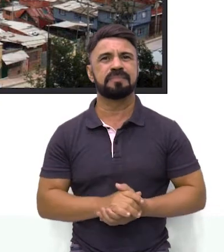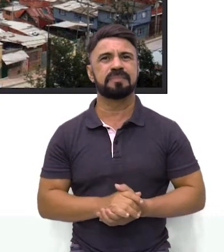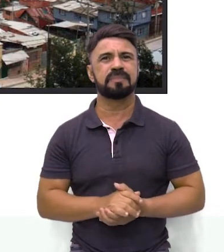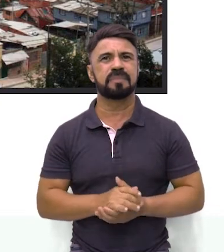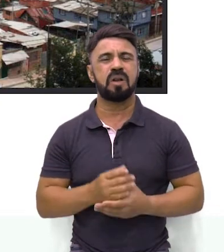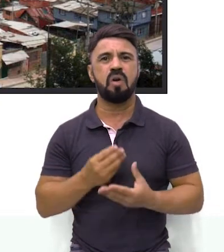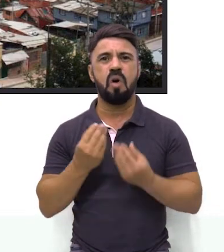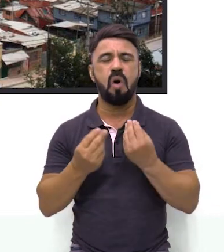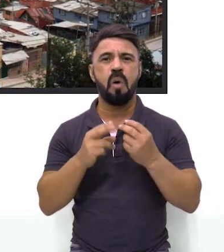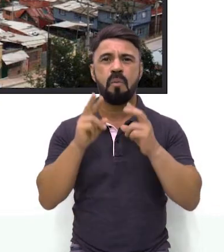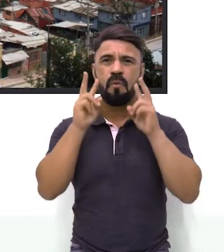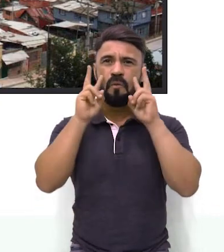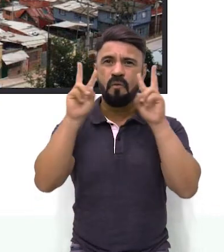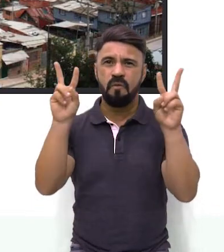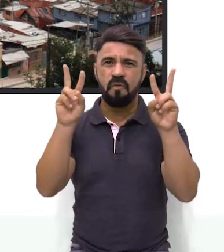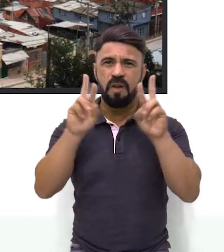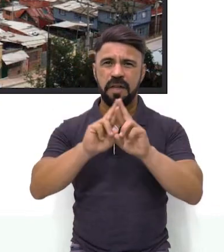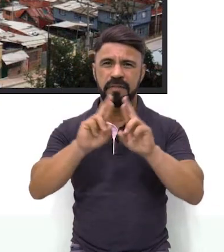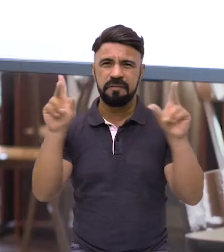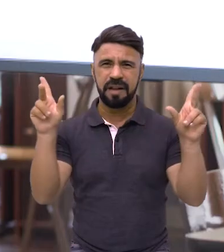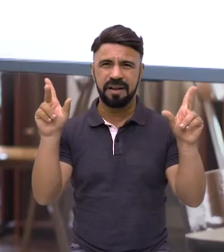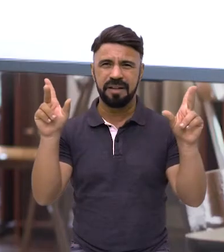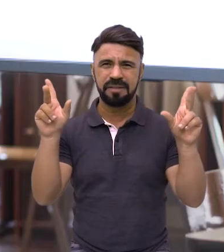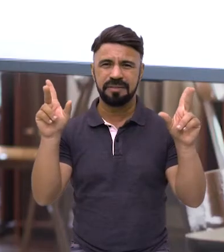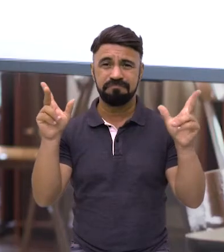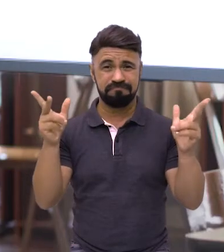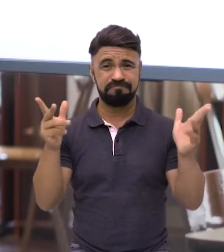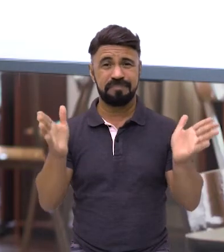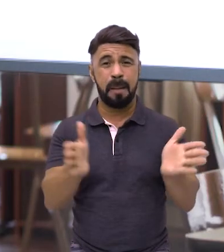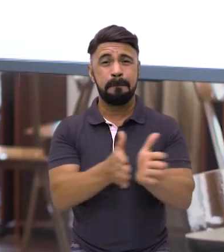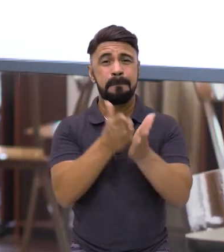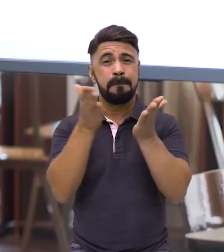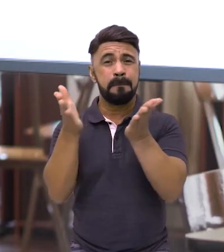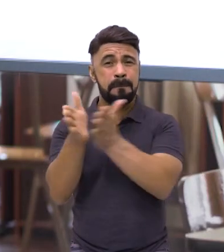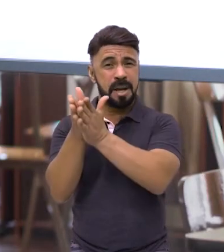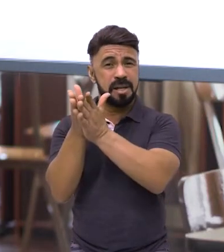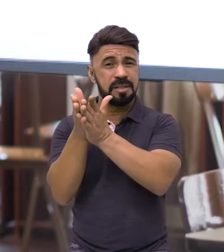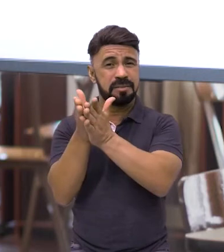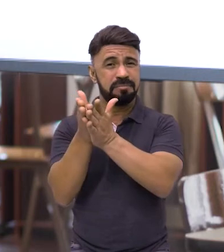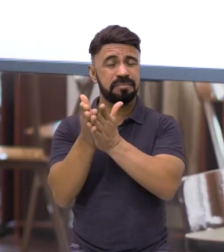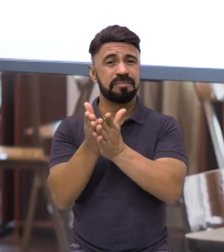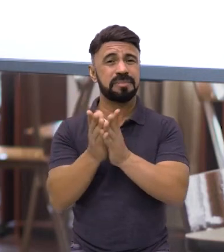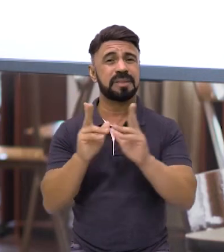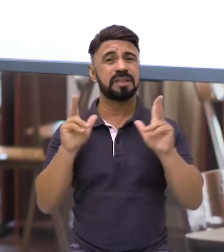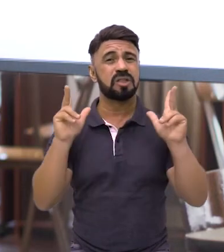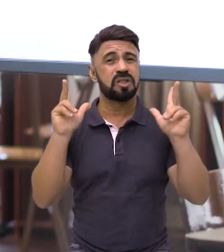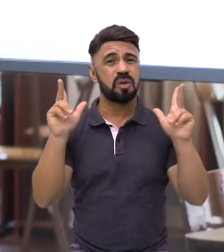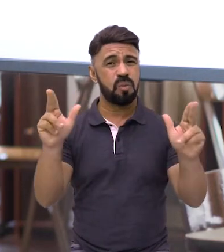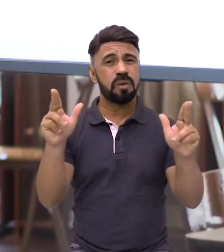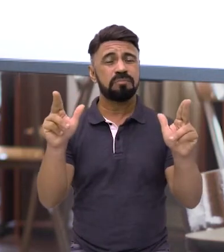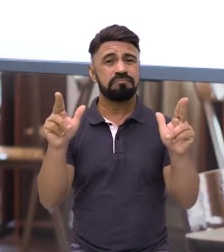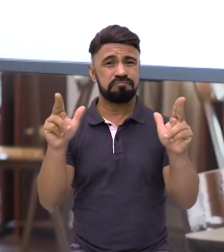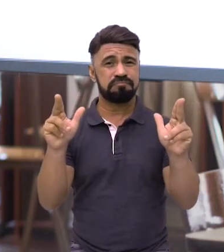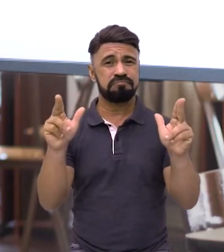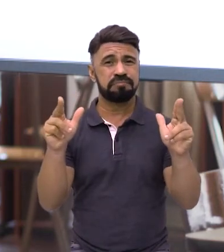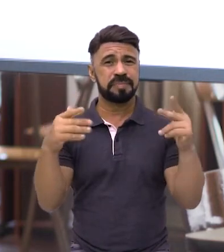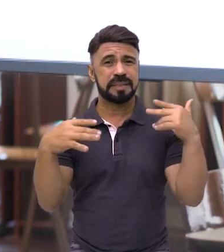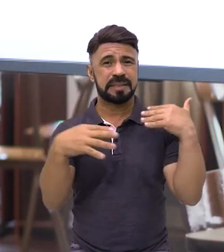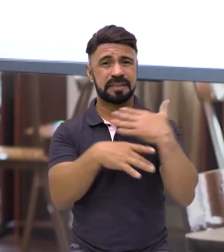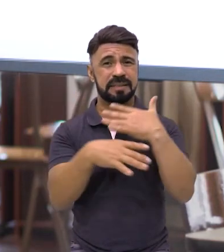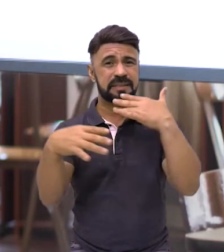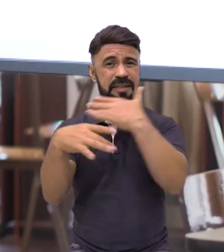certa forma, ver diferença na paisagem. A pobreza ela está representada nas duas imagens